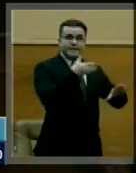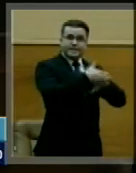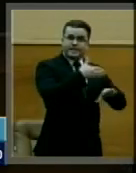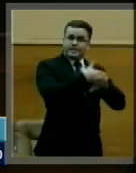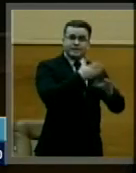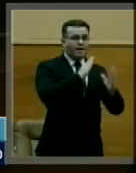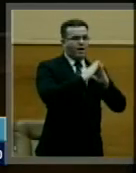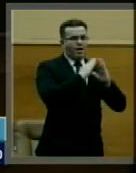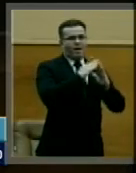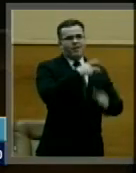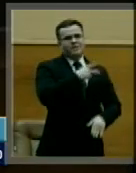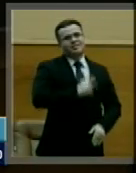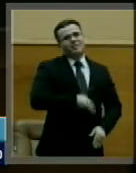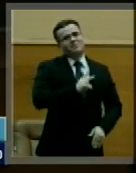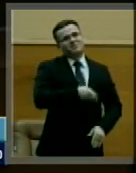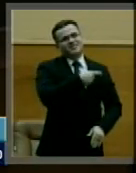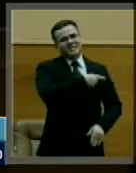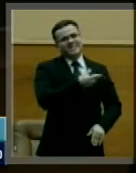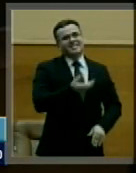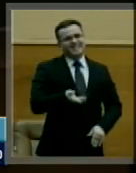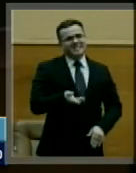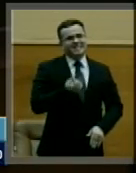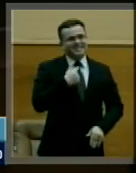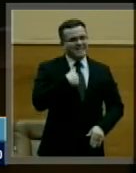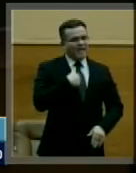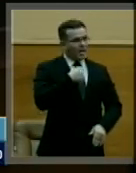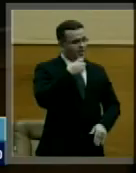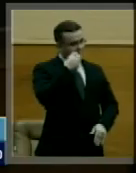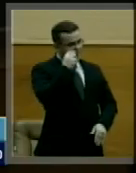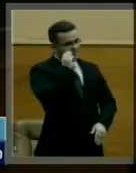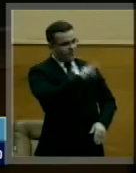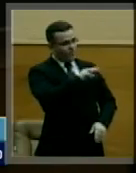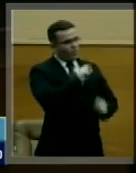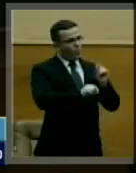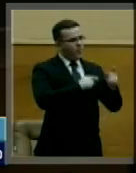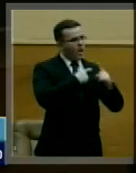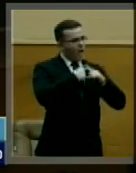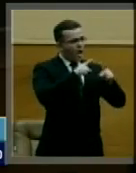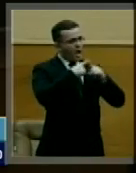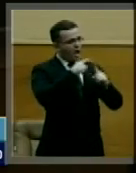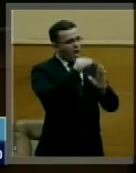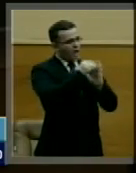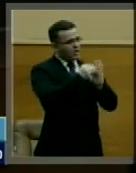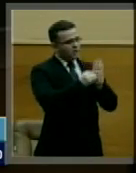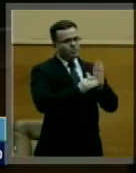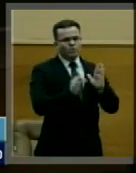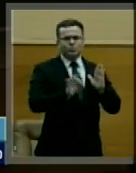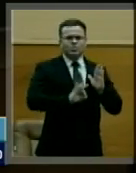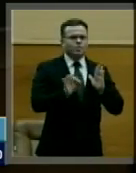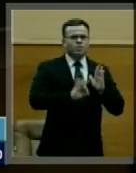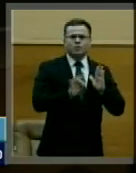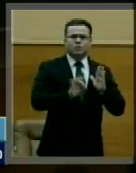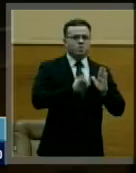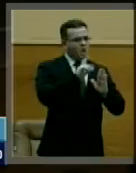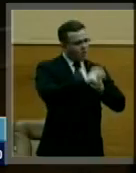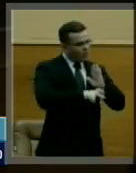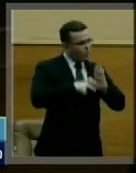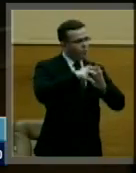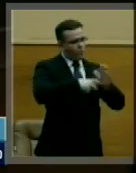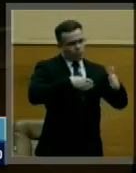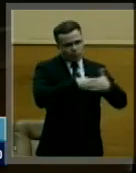casa, eu nunca ouvi do Flávio Primo uma reclamação sequer. Ele enfrentou aquelas dificuldades